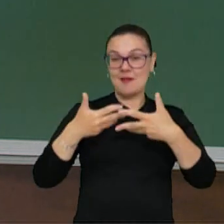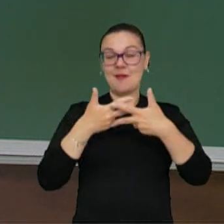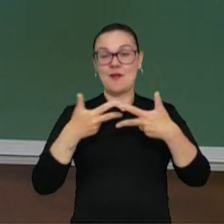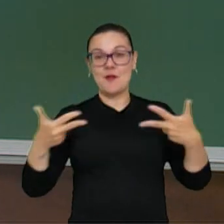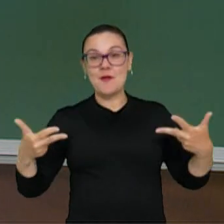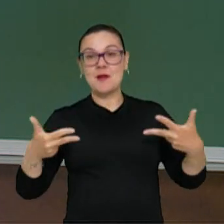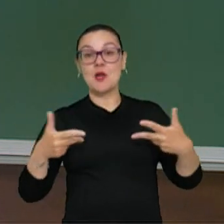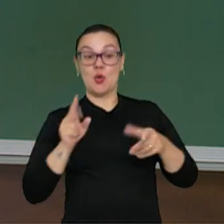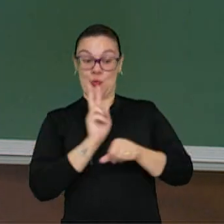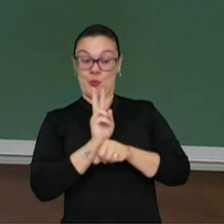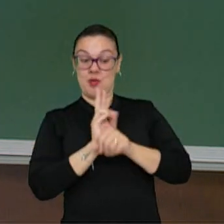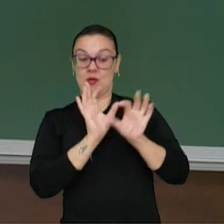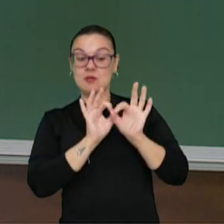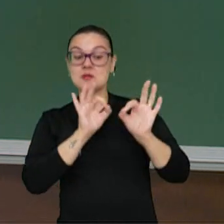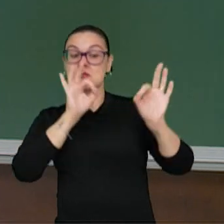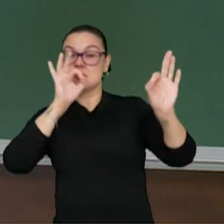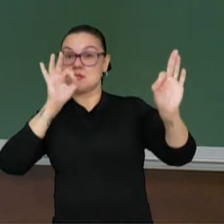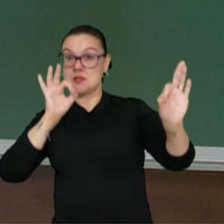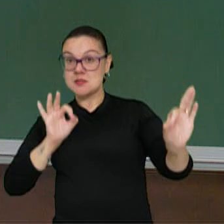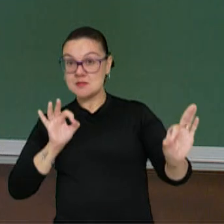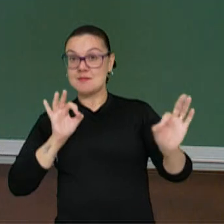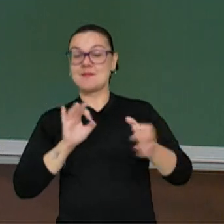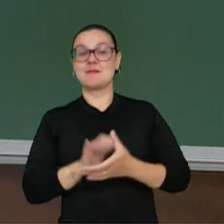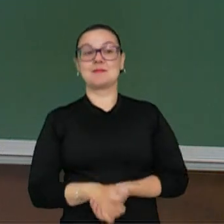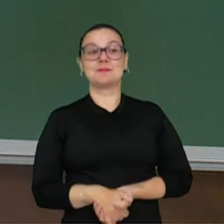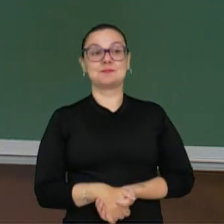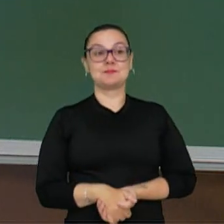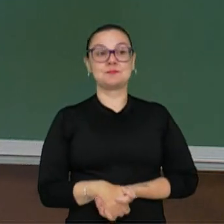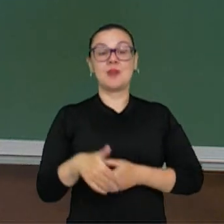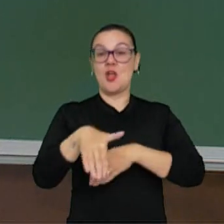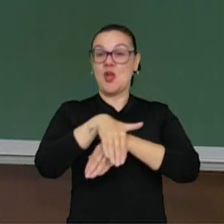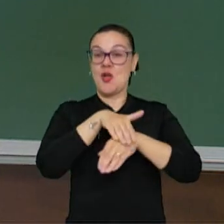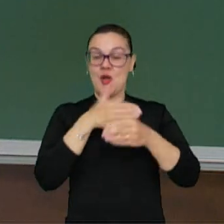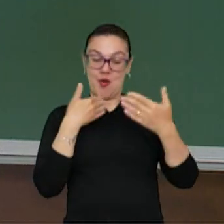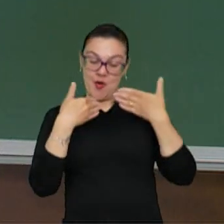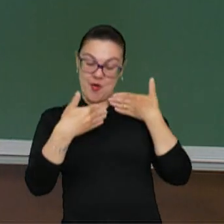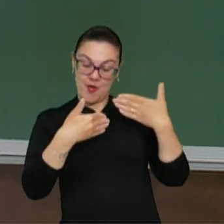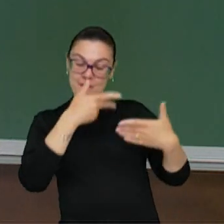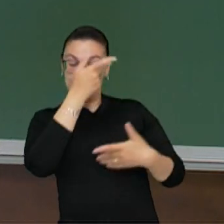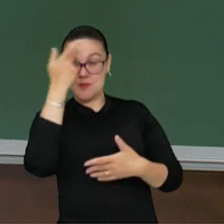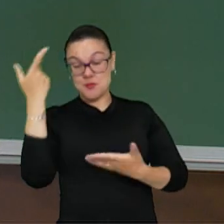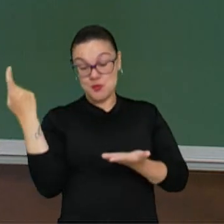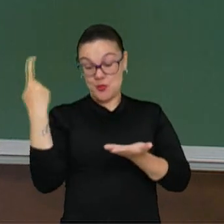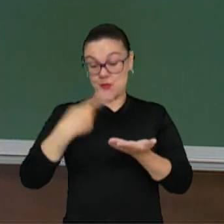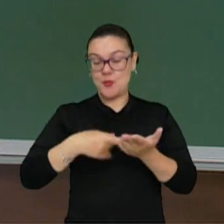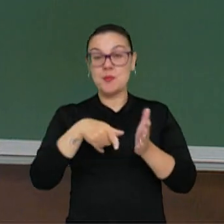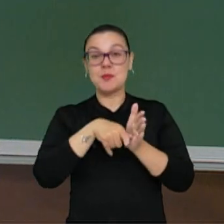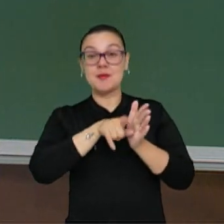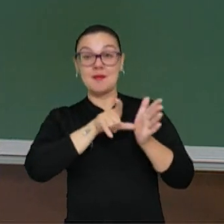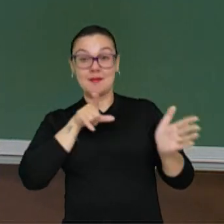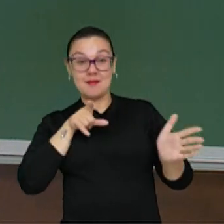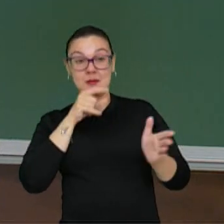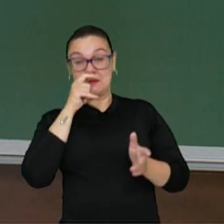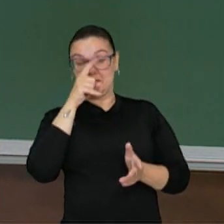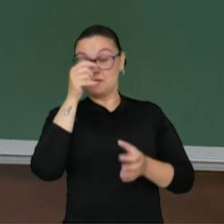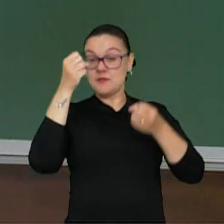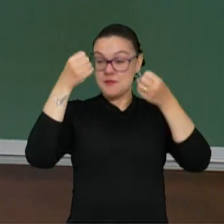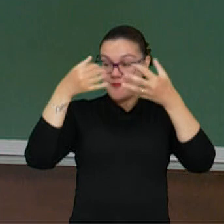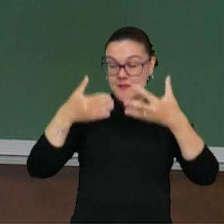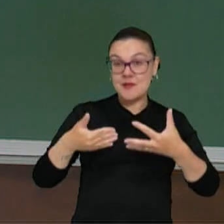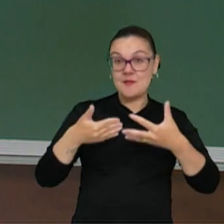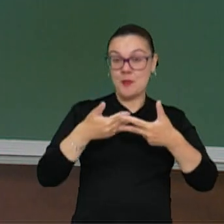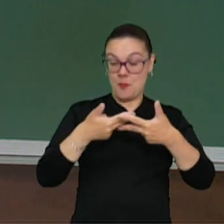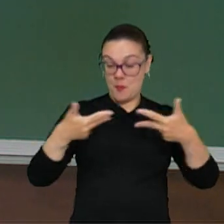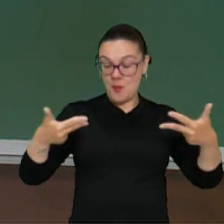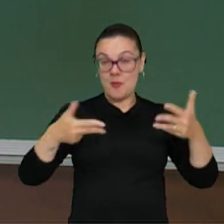aí do distanciamento, não vai esquecer disso. Tá? Conversa com a pessoa, marca com ela antes e você vai escrever um roteiro para